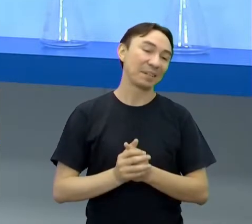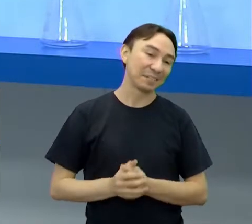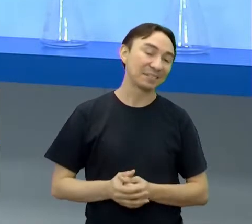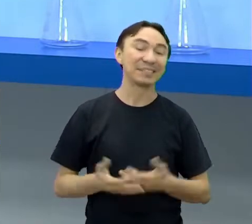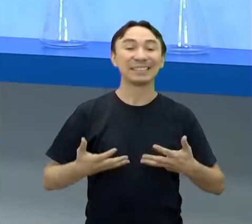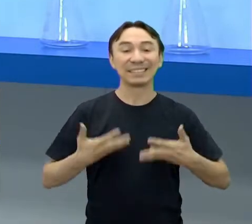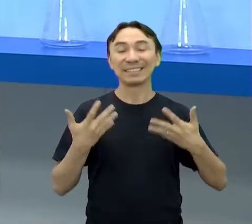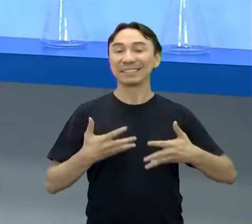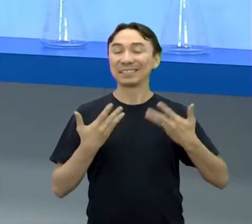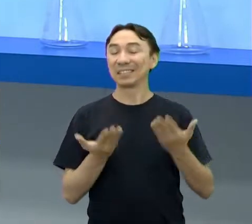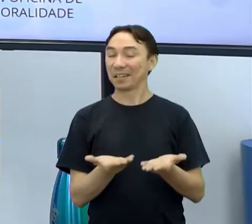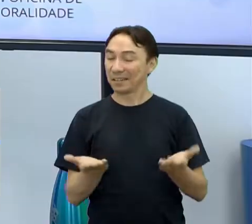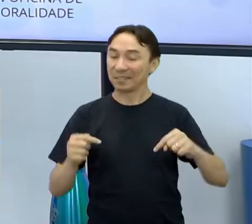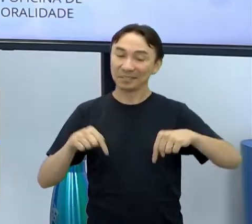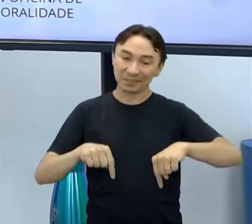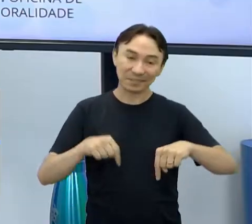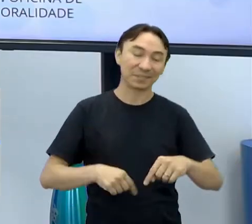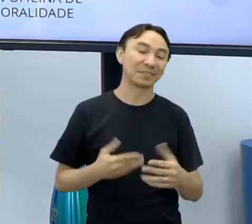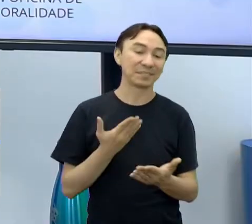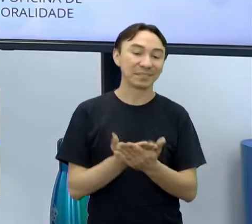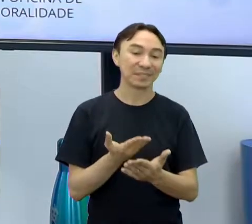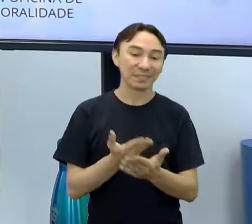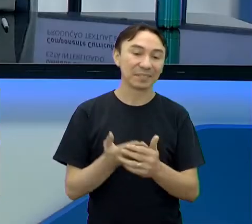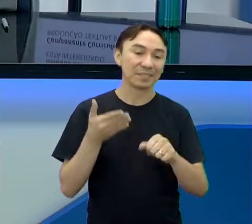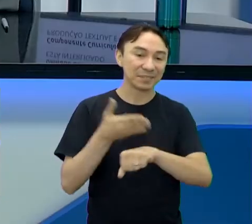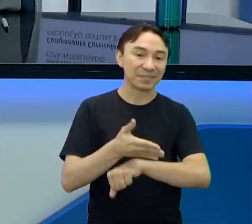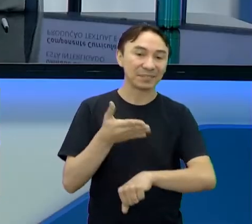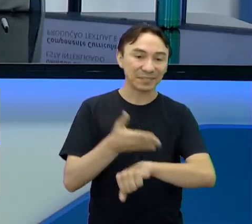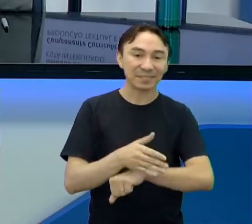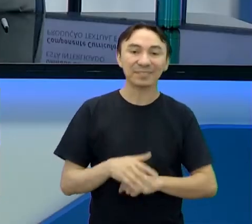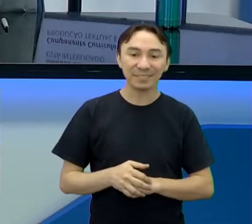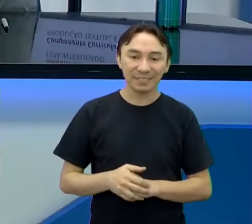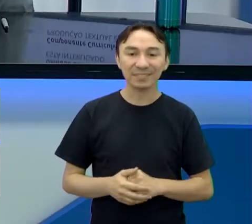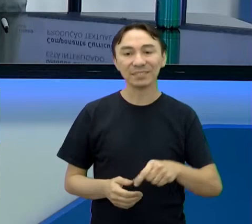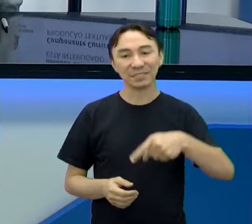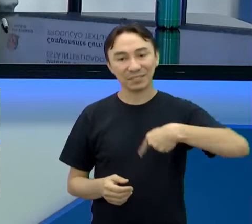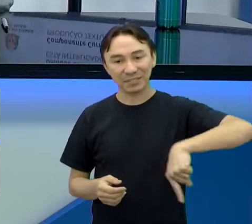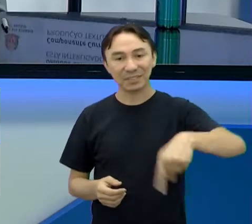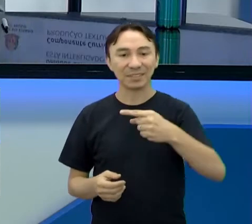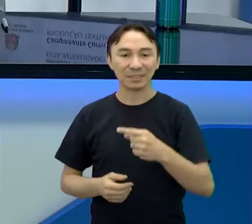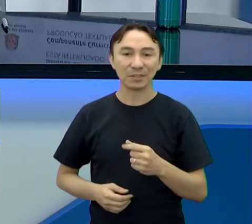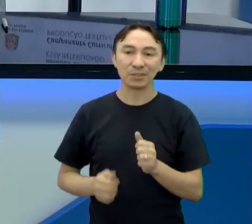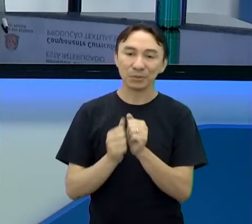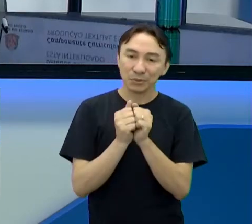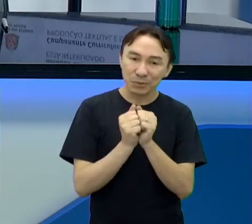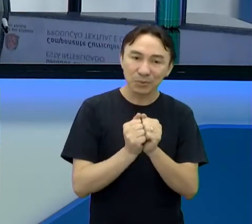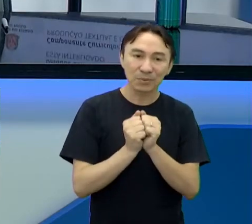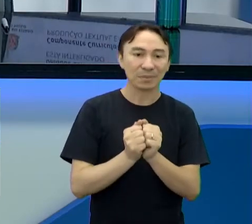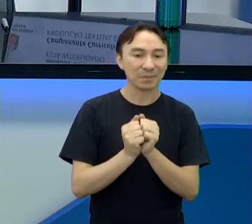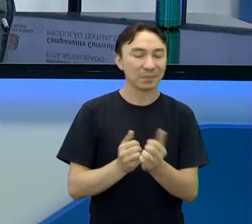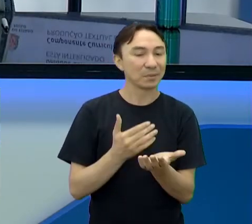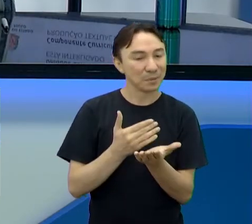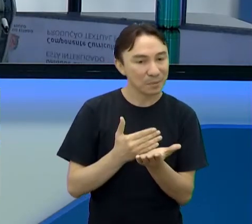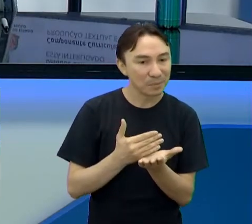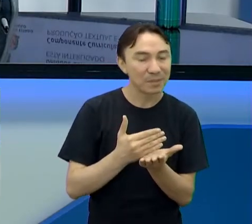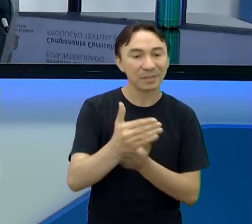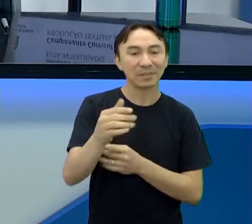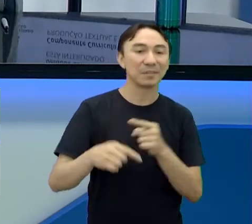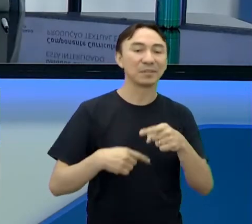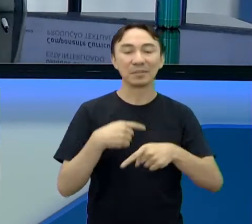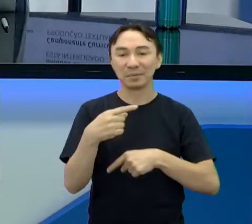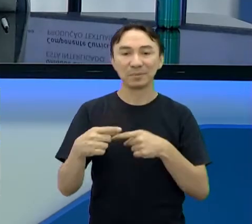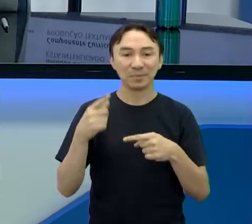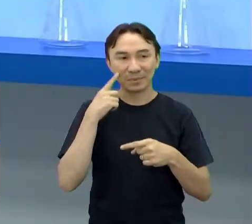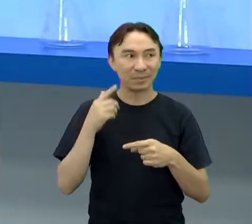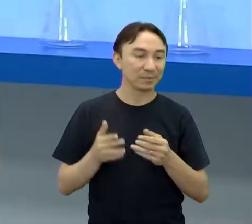aqui da aula de vocês. Perfeito, começamos juntas, né, Cí? Sim. E aí os caminhos se distanciaram um pouquinho só, né? Um